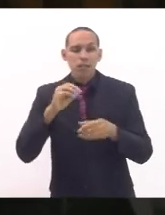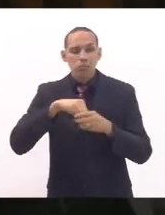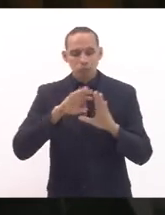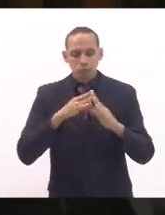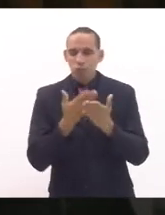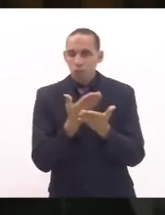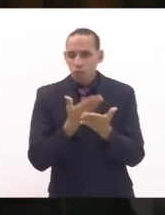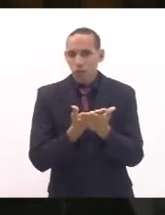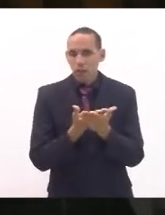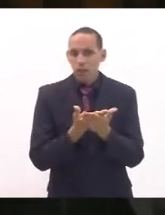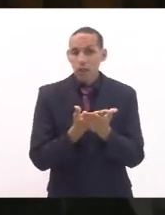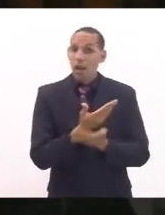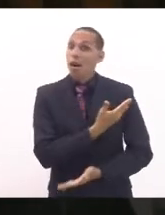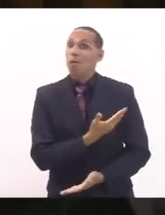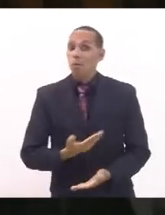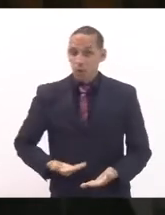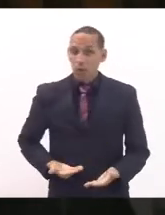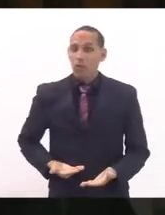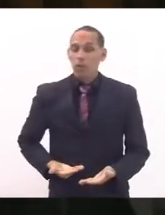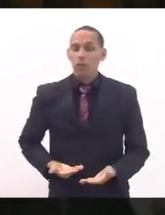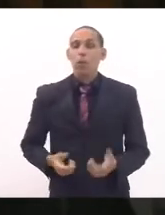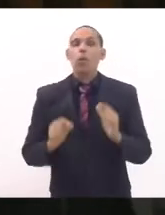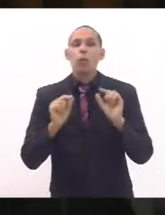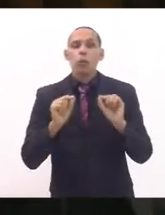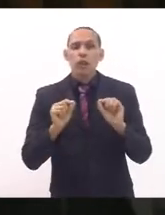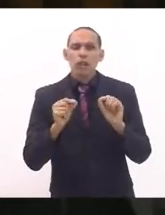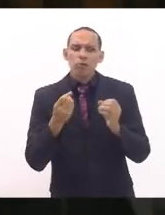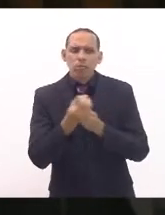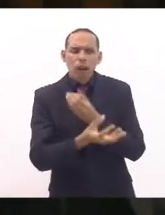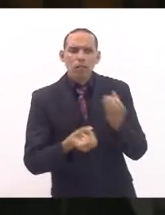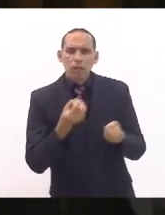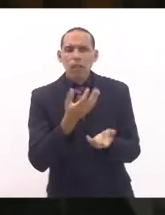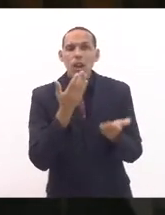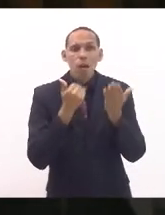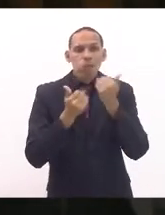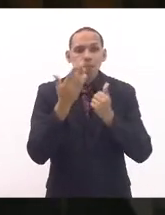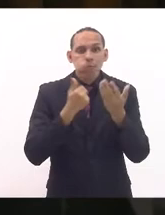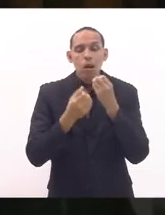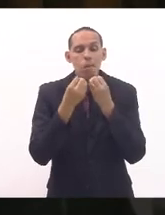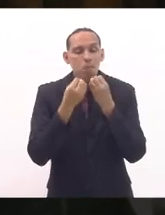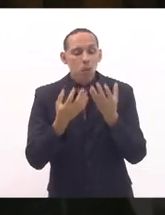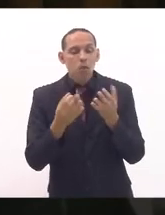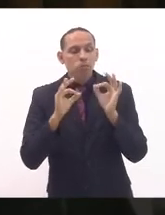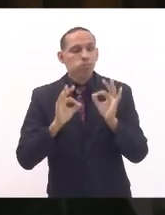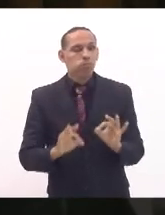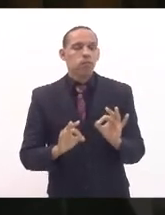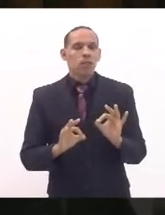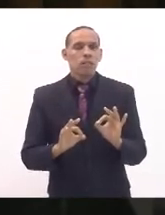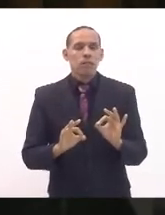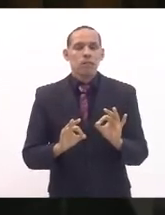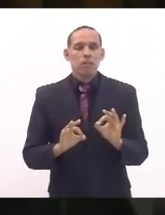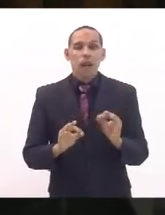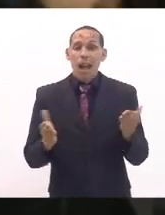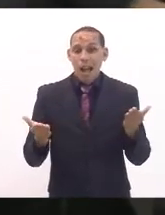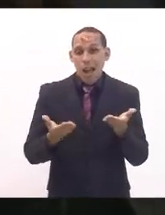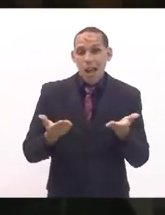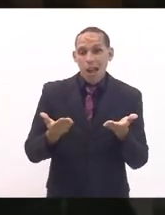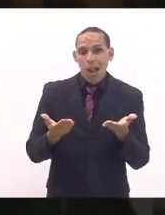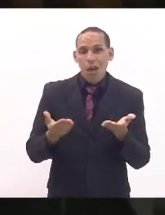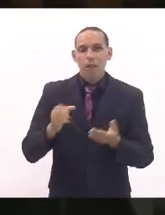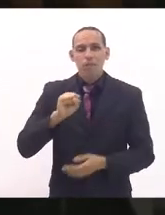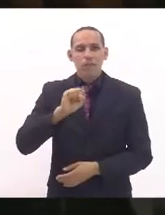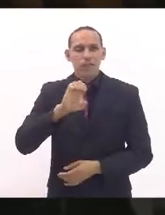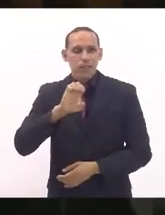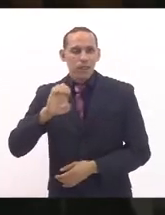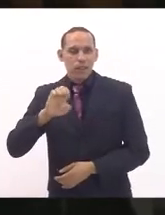escolas públicas seja garantida alimentação adequada. Nesse momento, a Secretaria de Estado de